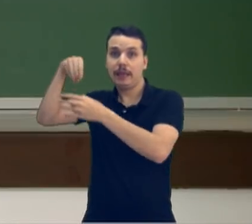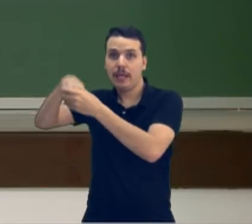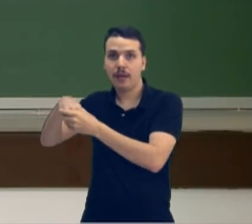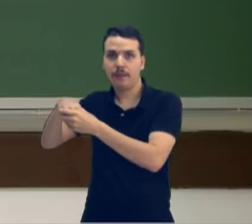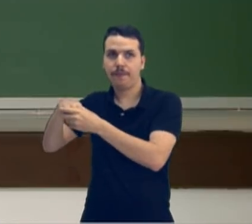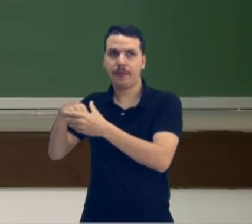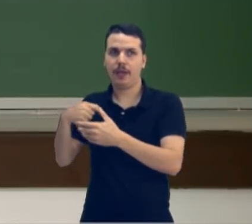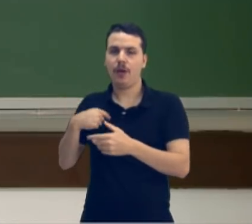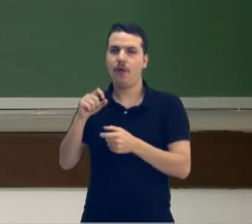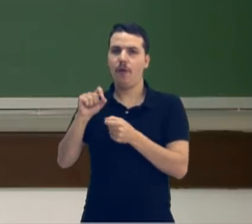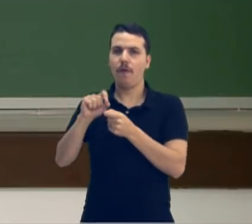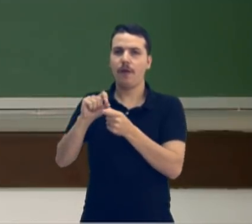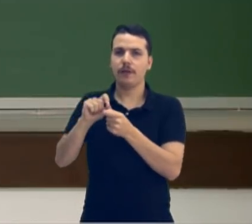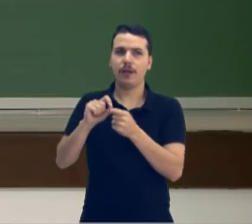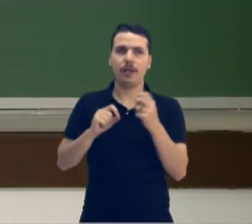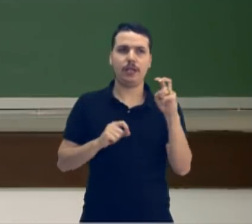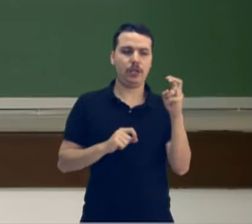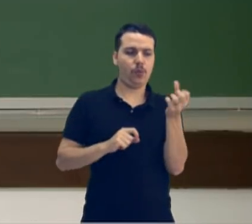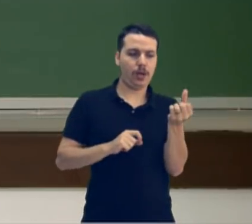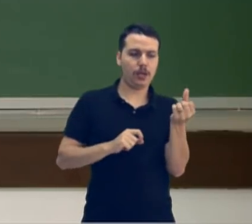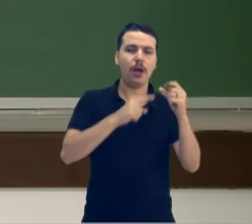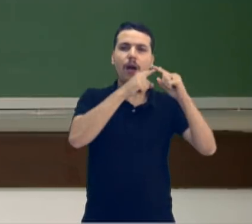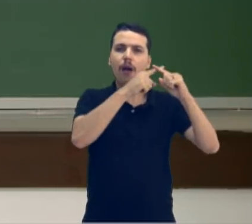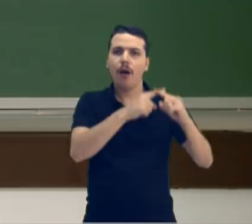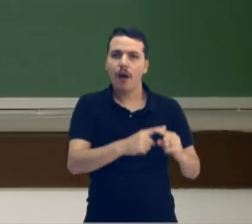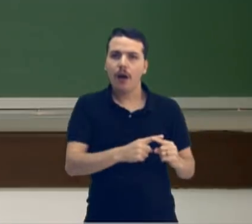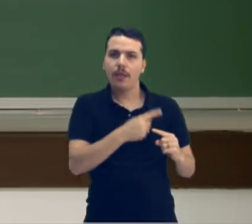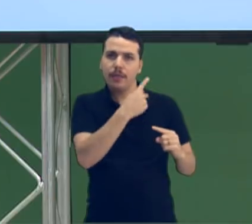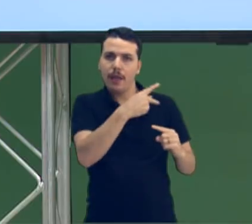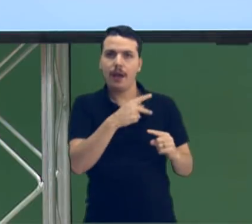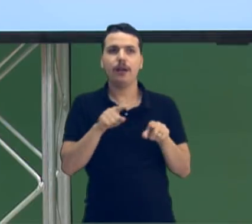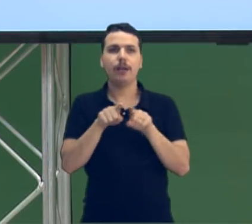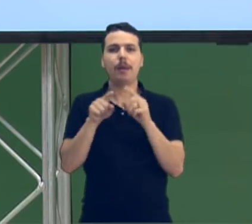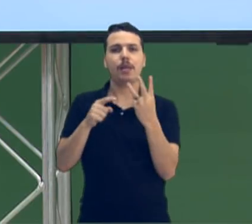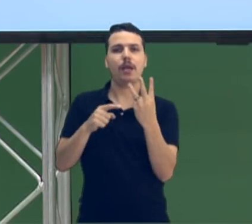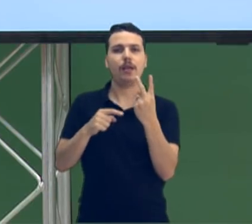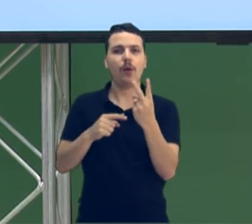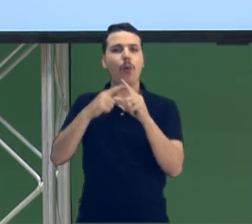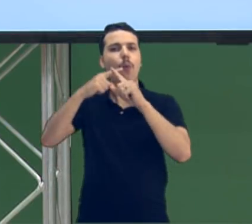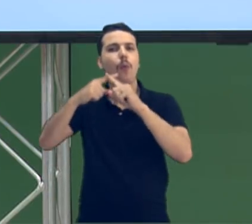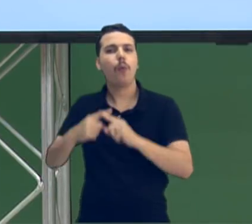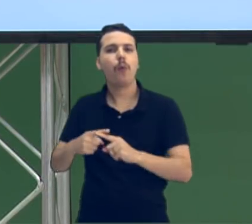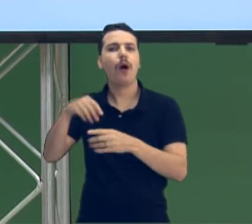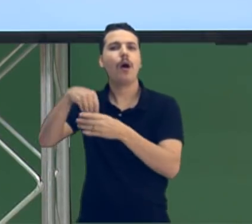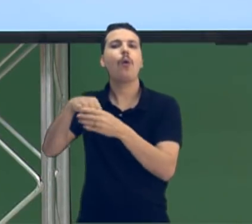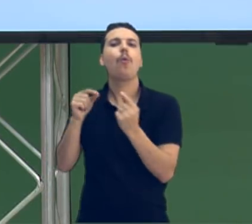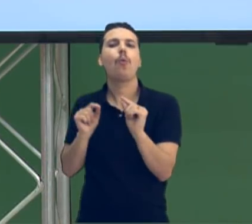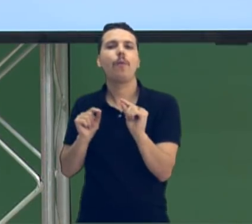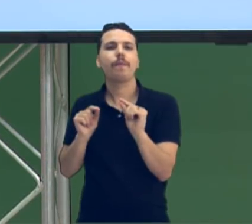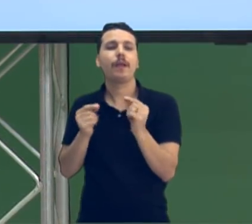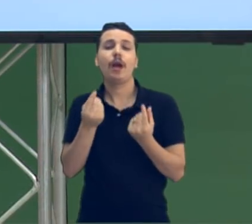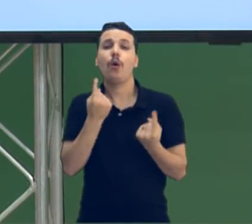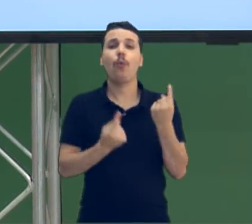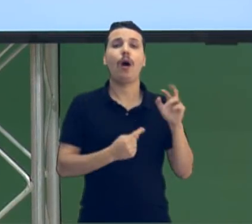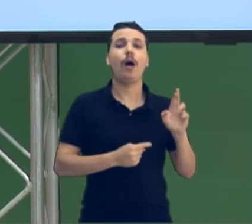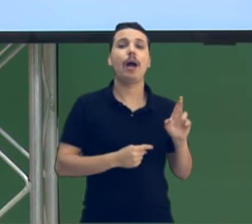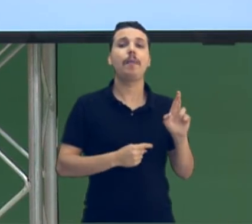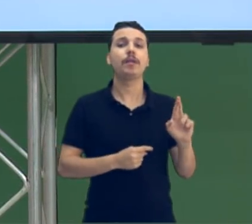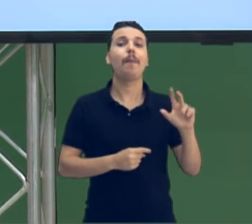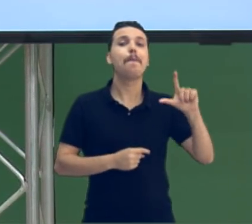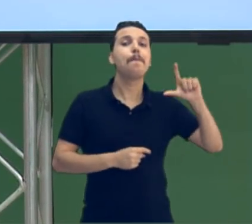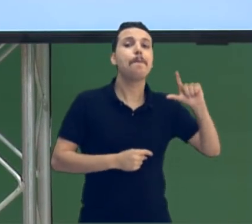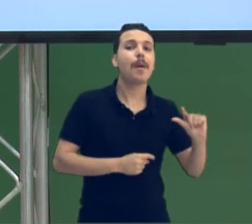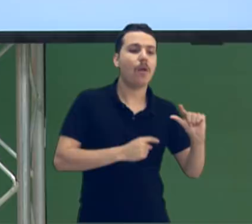os múltiplos do 56 e os múltiplos do 32. Mas o que ele está pedindo? Qual representa o menor